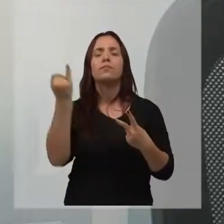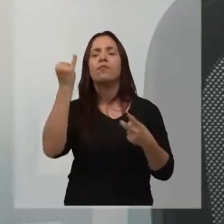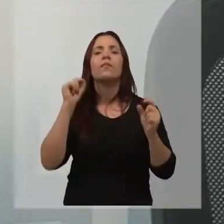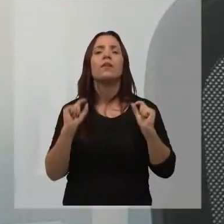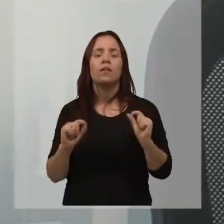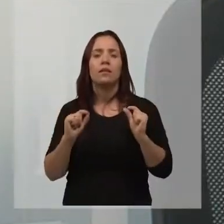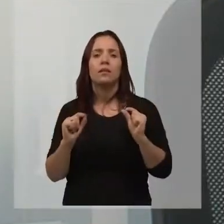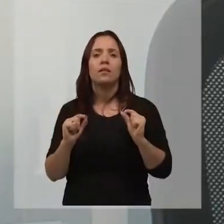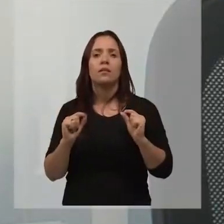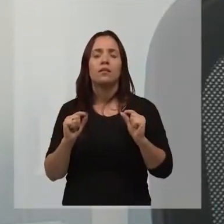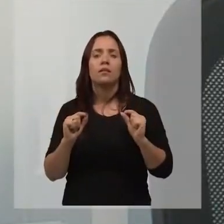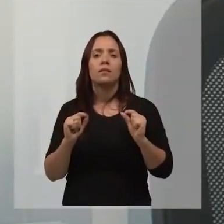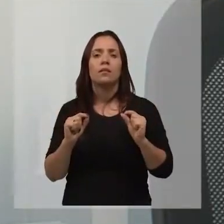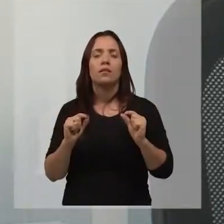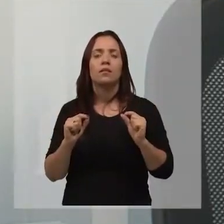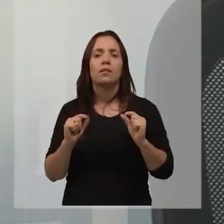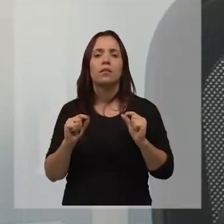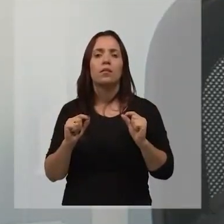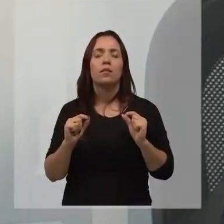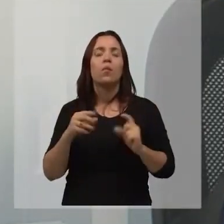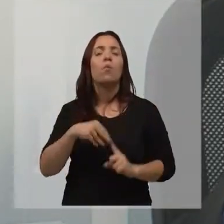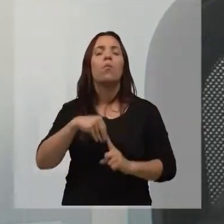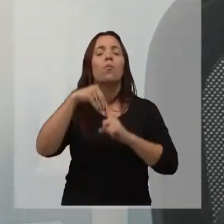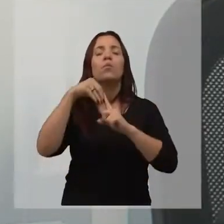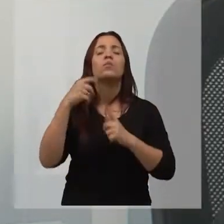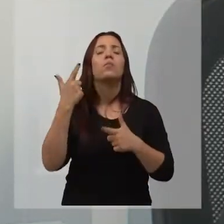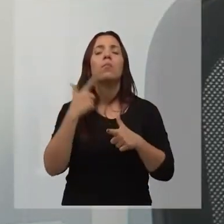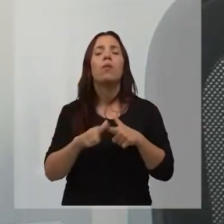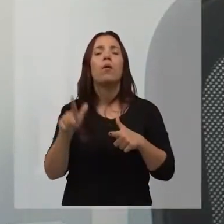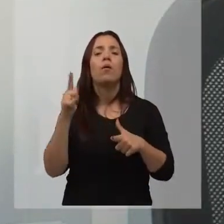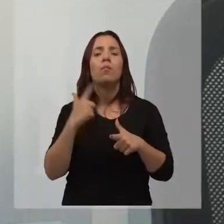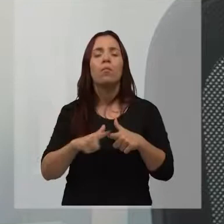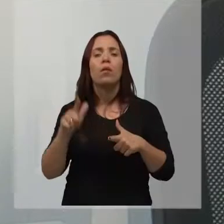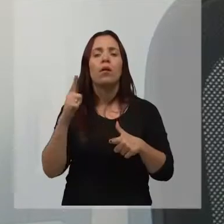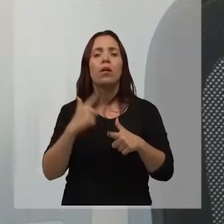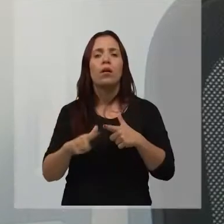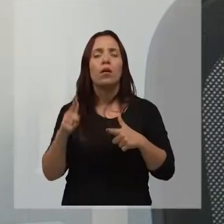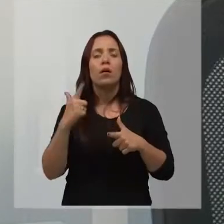literalmente, o único calcanhar de Aquiles que